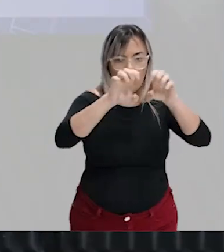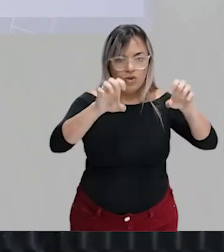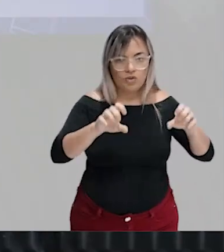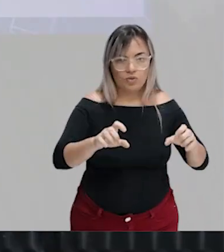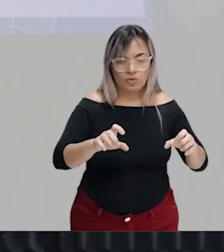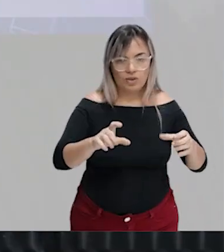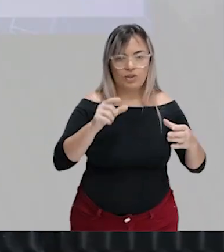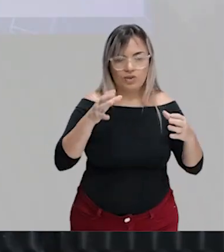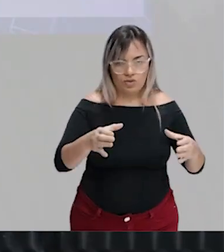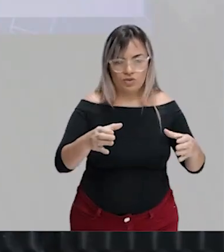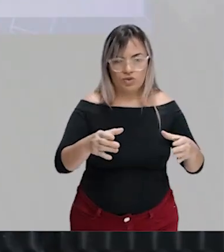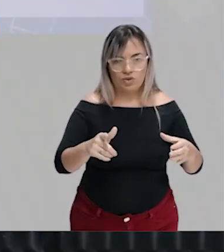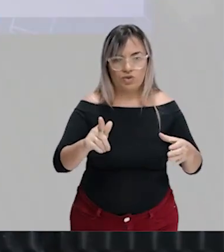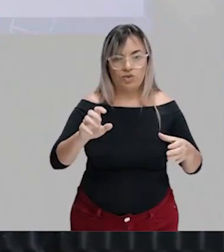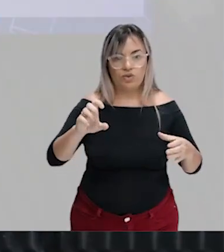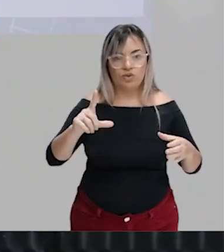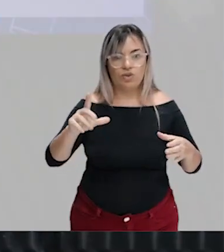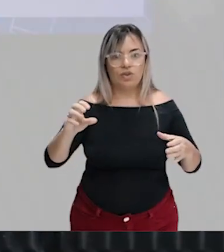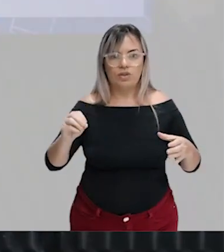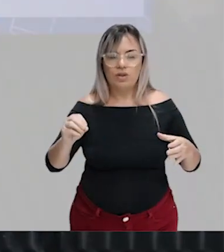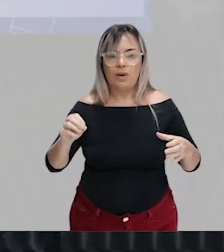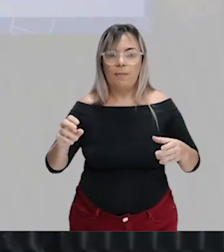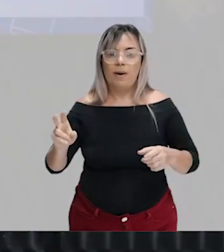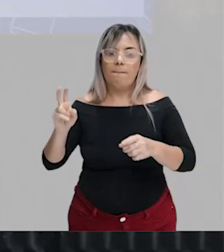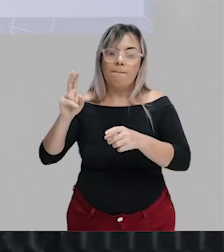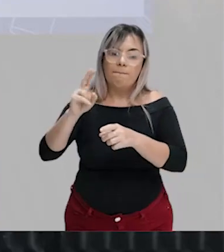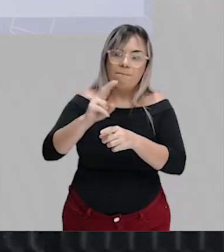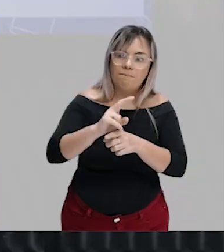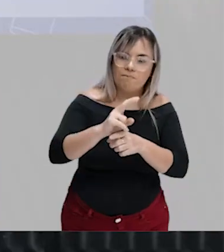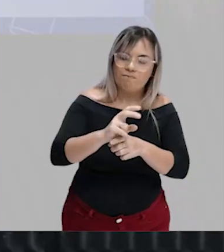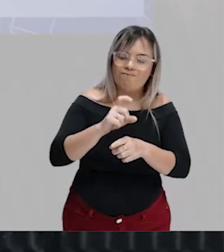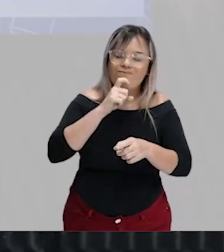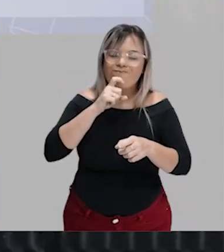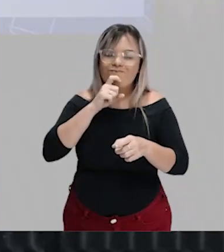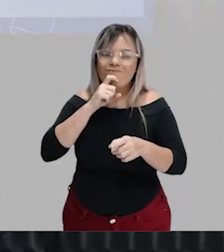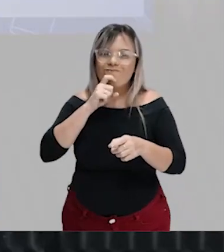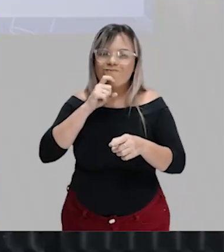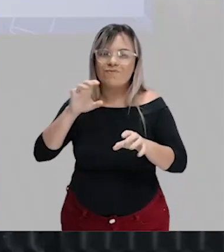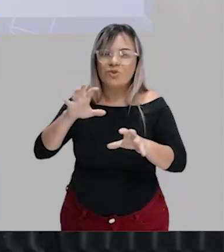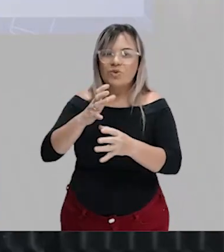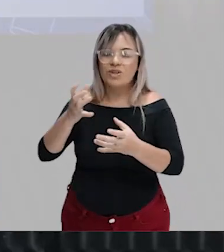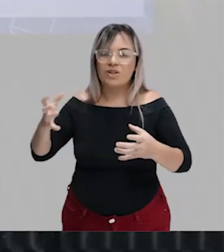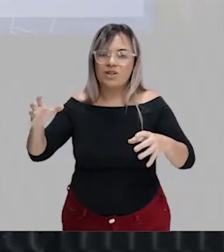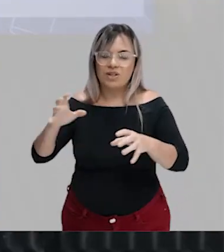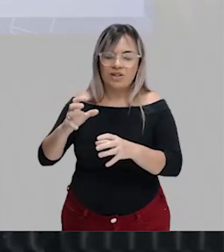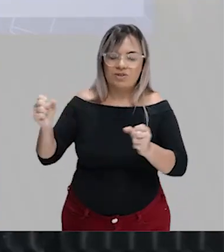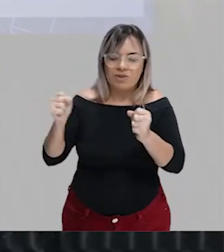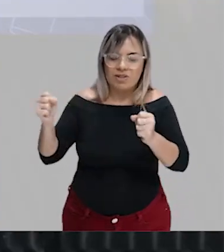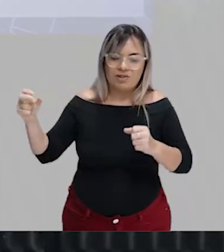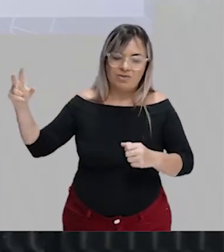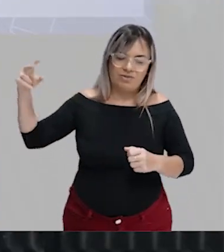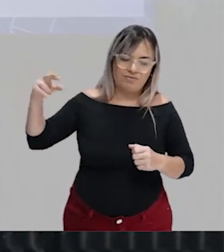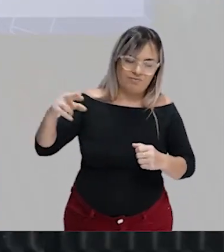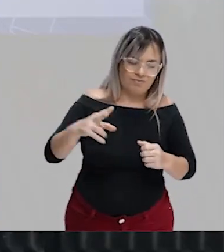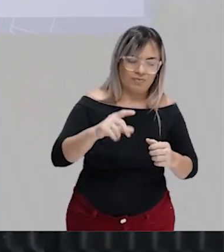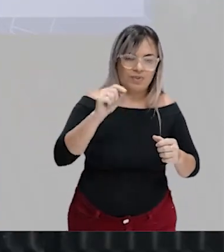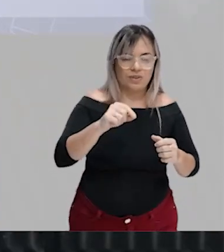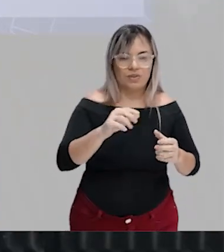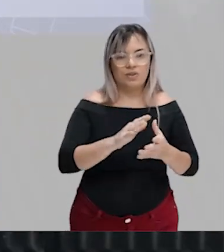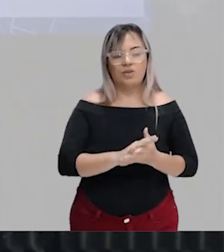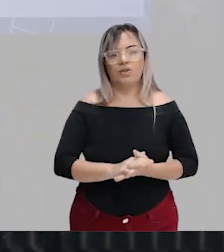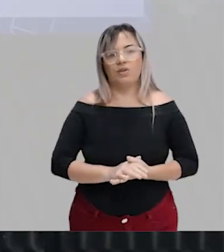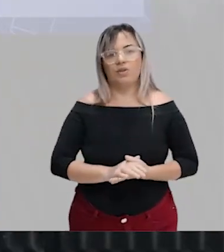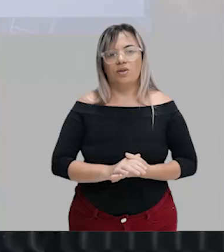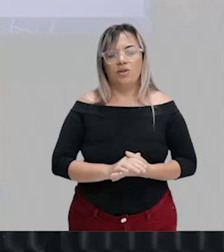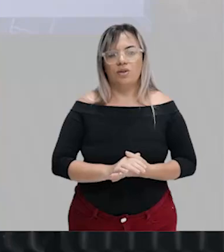Olha só. Isso para se proteger do frio. Certo? Então, no ambiente